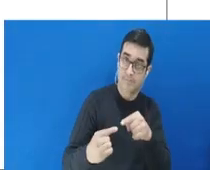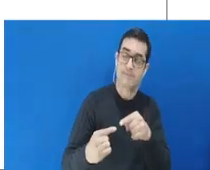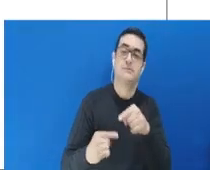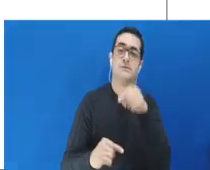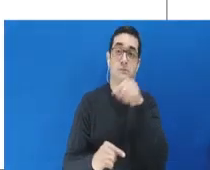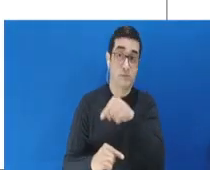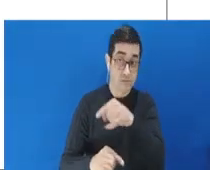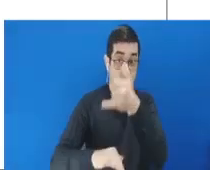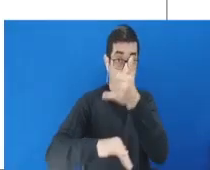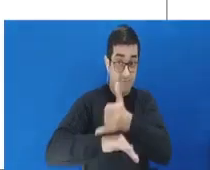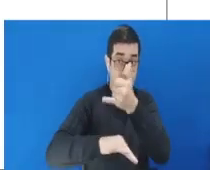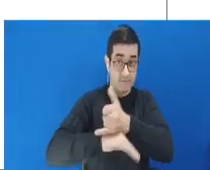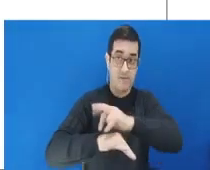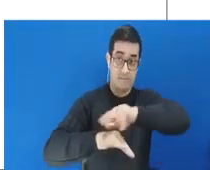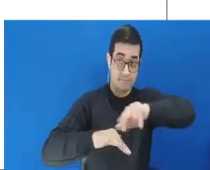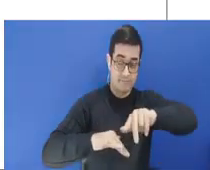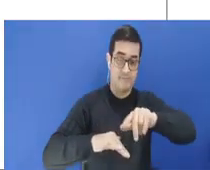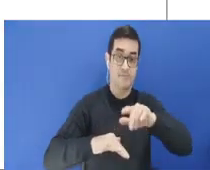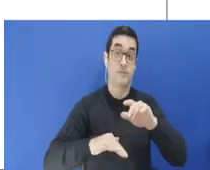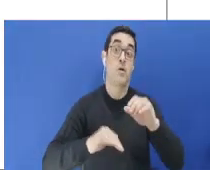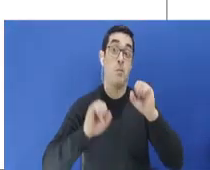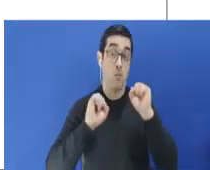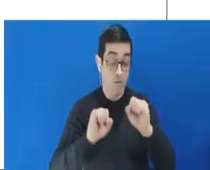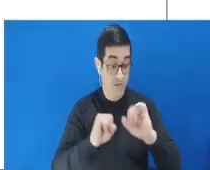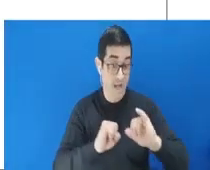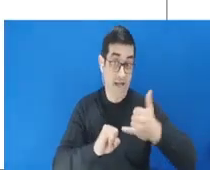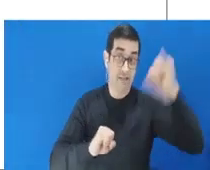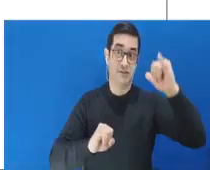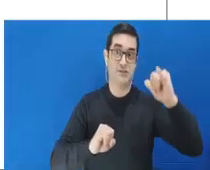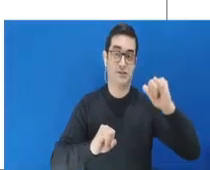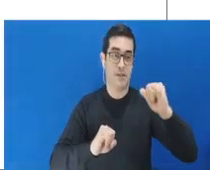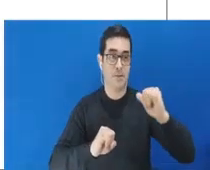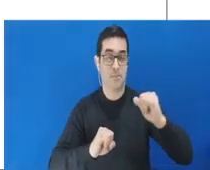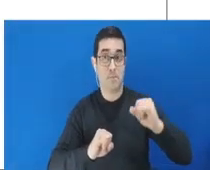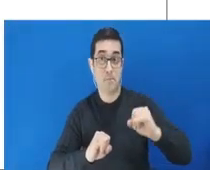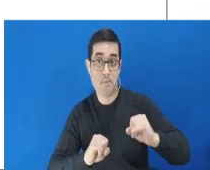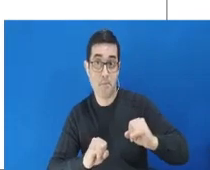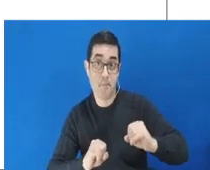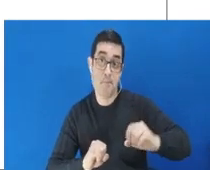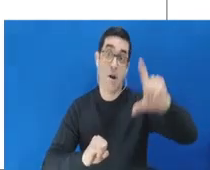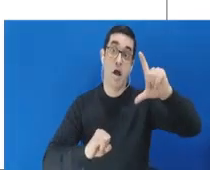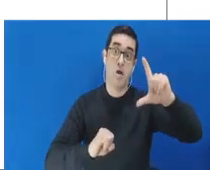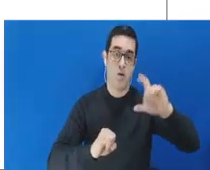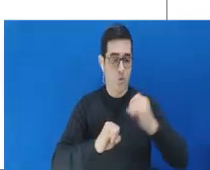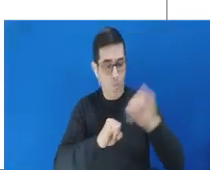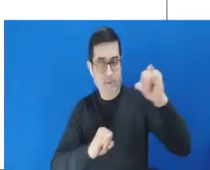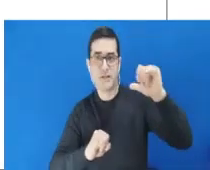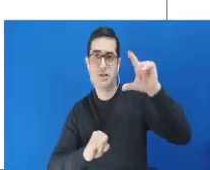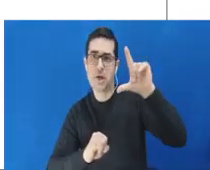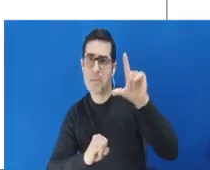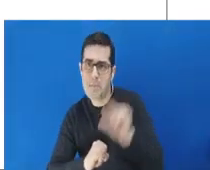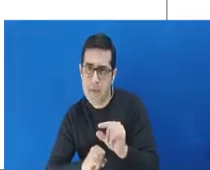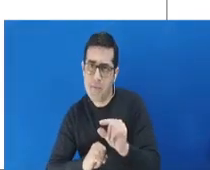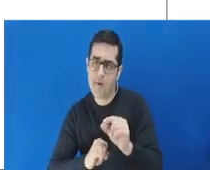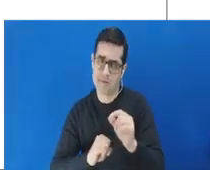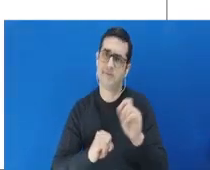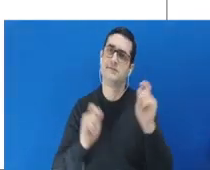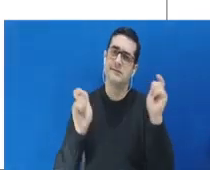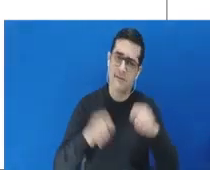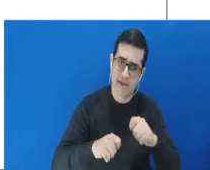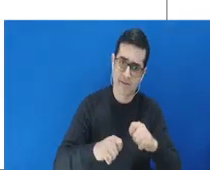a energia vai ser maior ou menor para expulsar esses elétrons. Então, por exemplo, se eu tenho uma